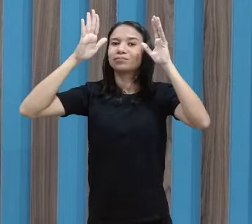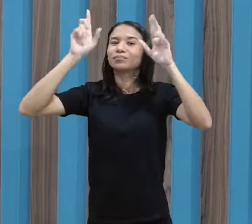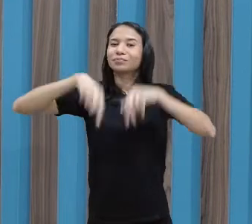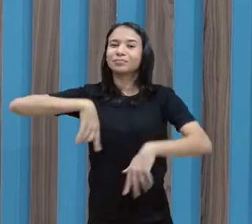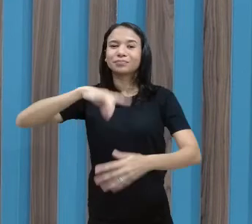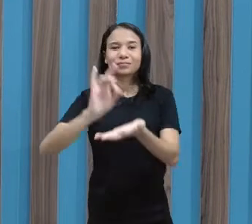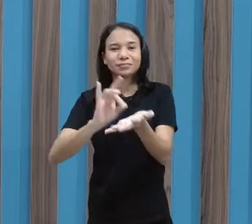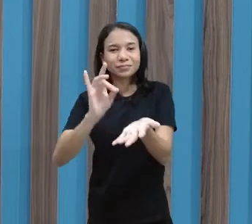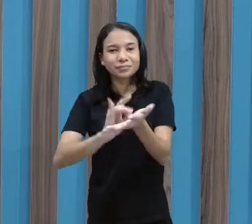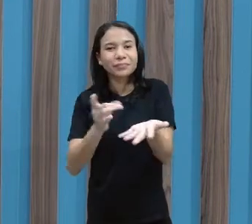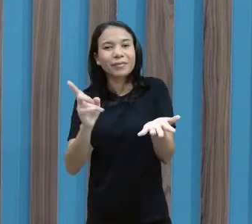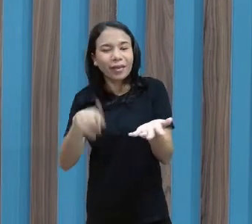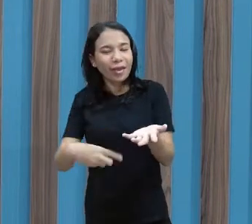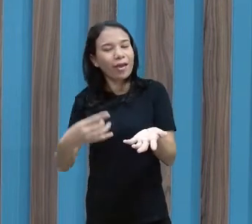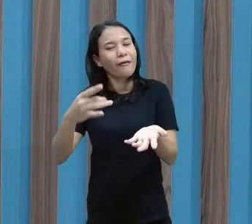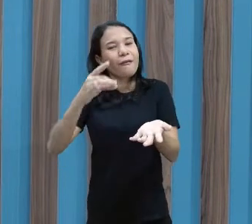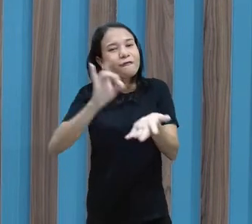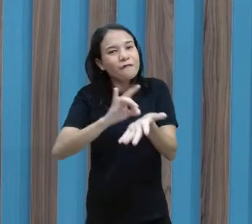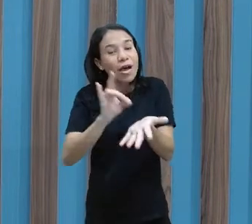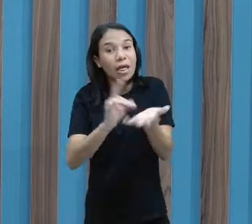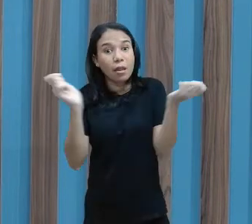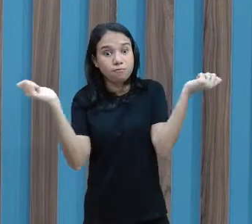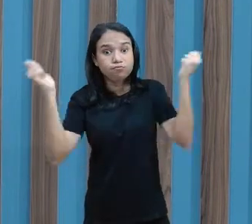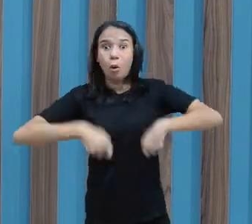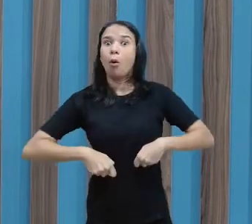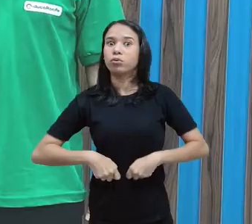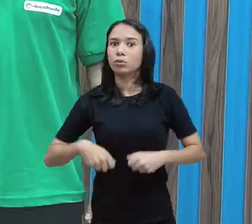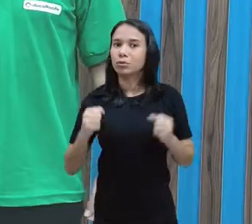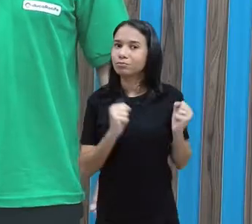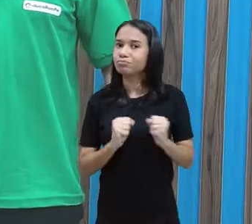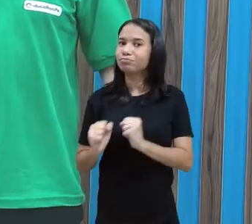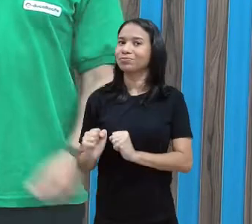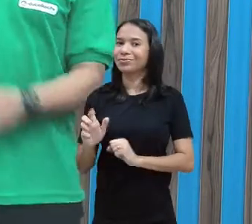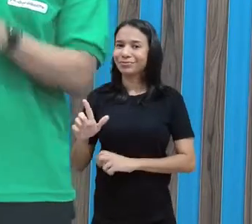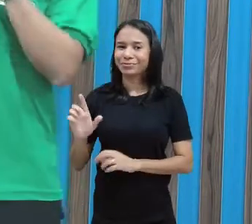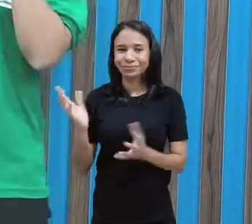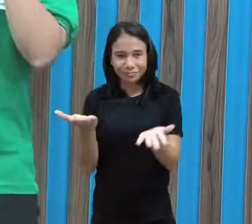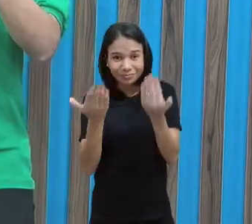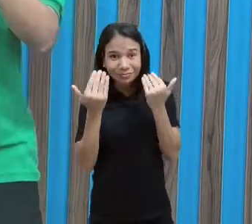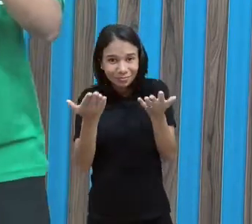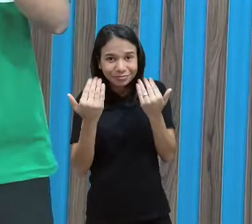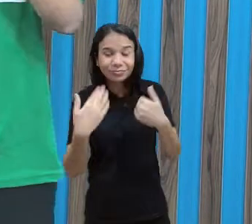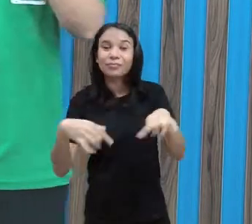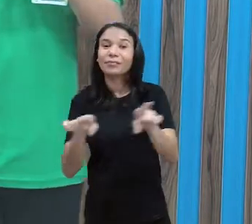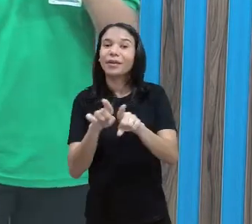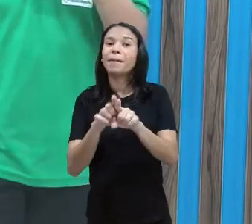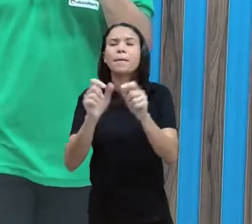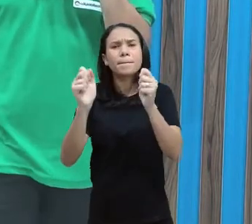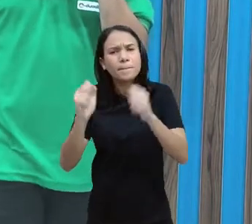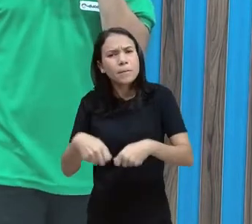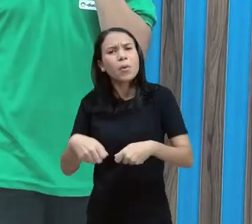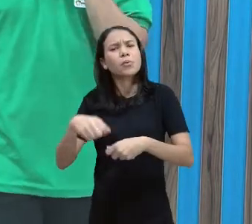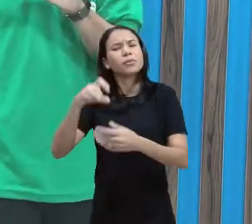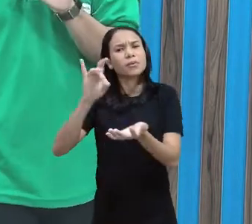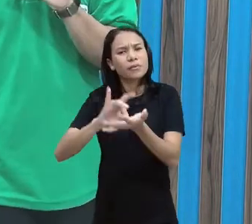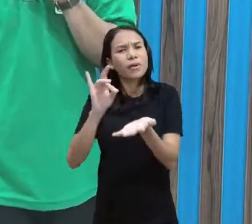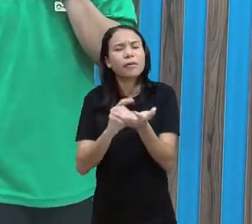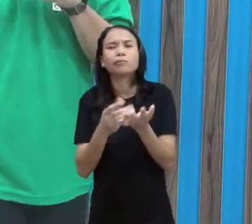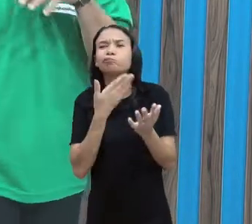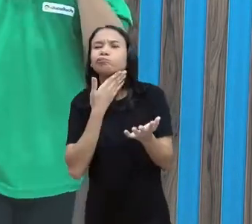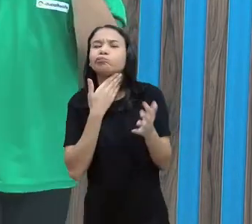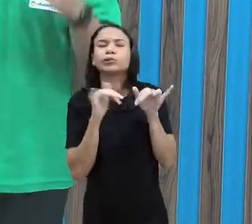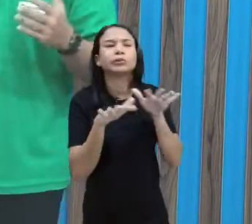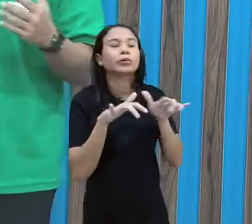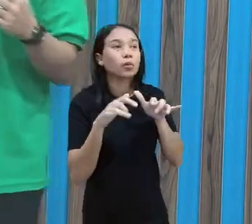é realmente esse o verdadeiro poder da gente. Vamos embora. Então, também você pode mandar aí nesse chat